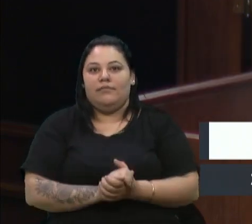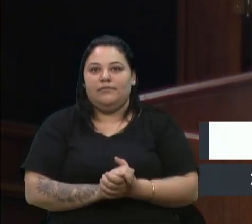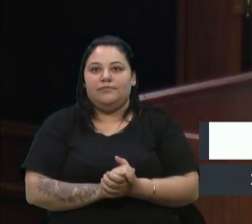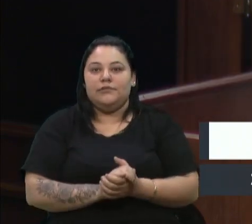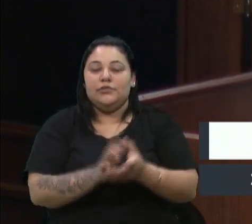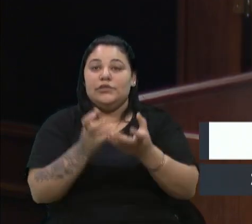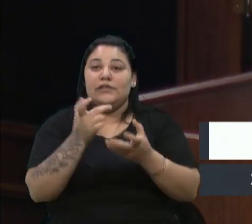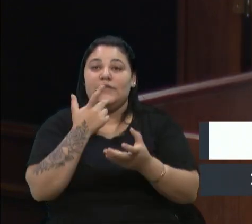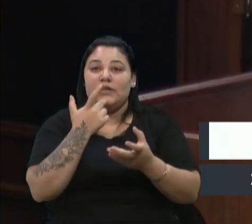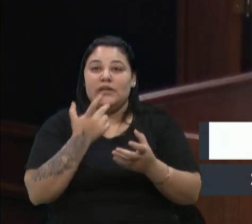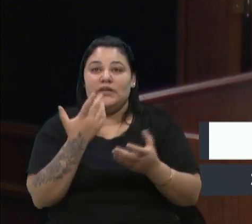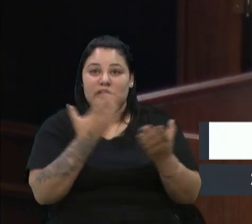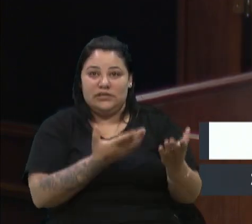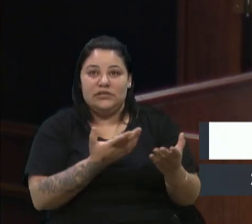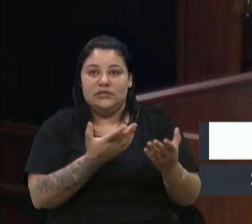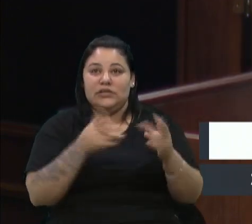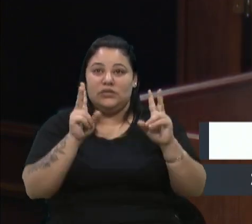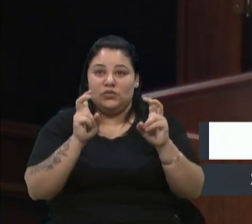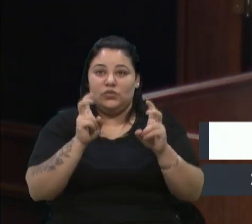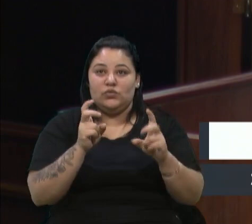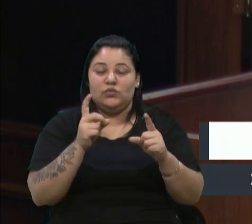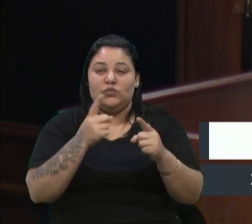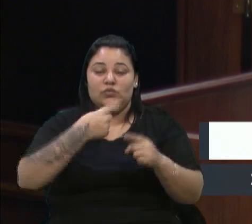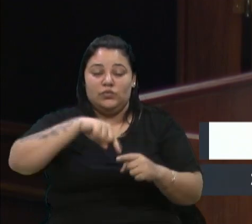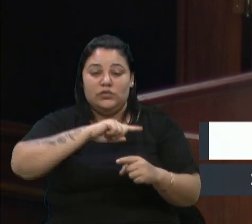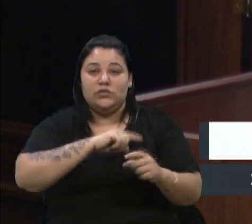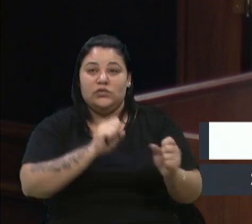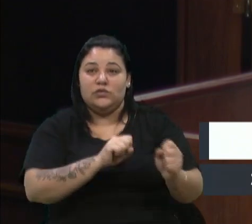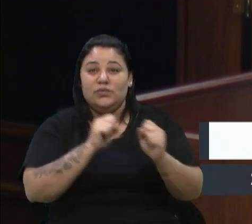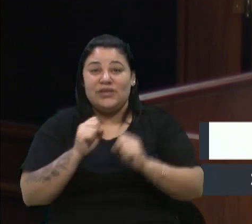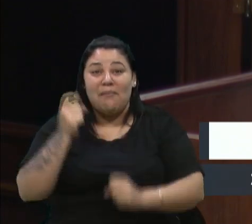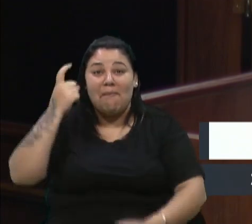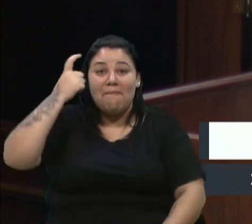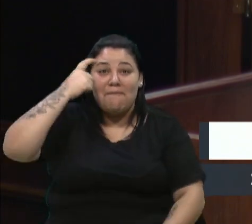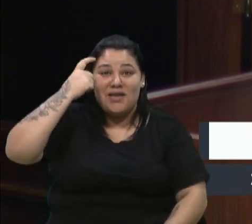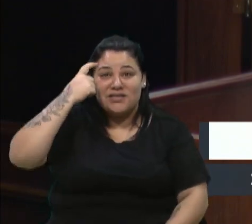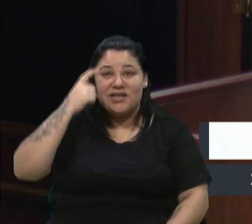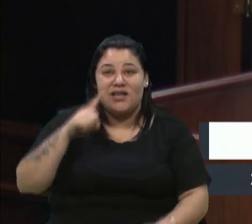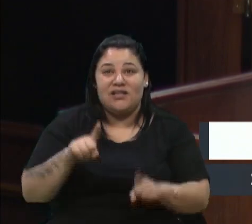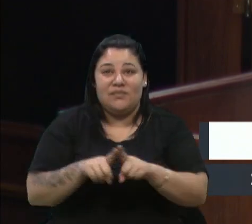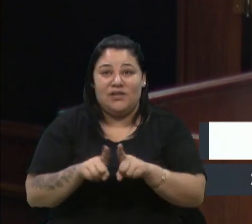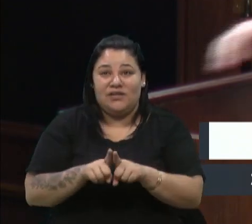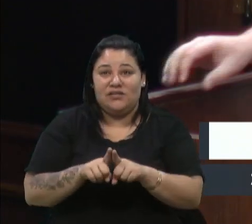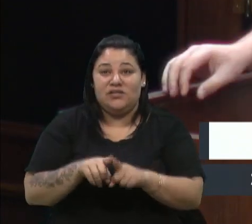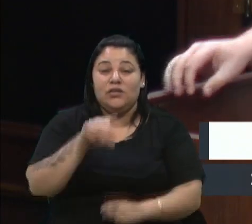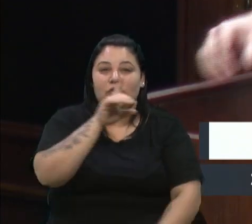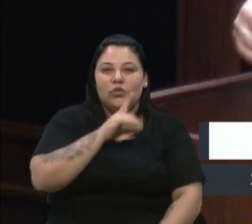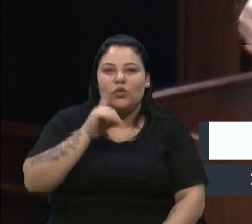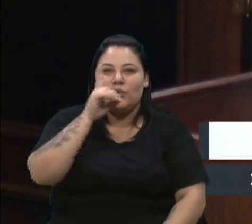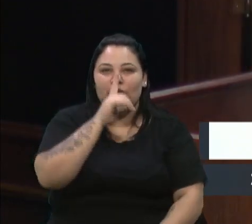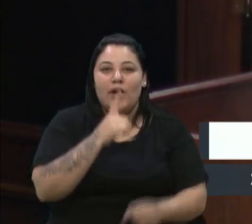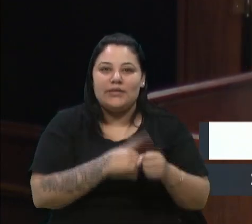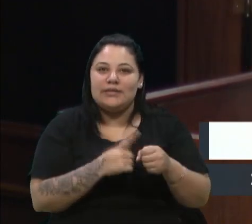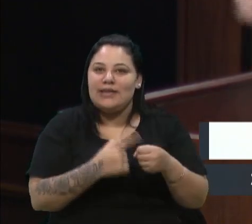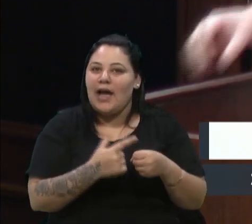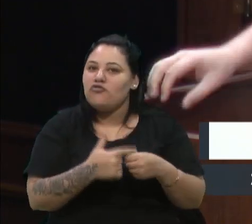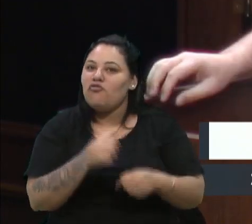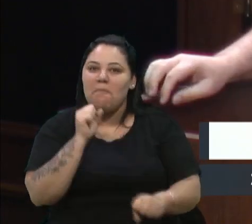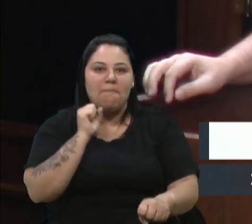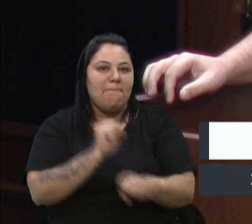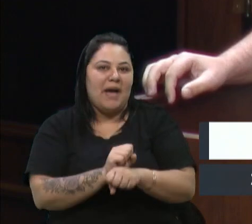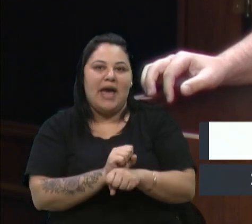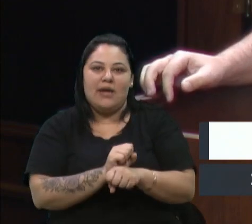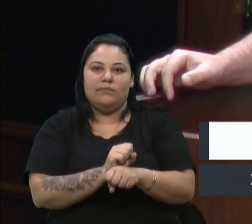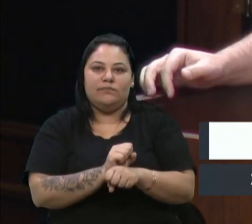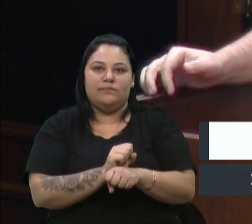tema para cá, para a gente poder refletir, e domingo a cidade vai parar por um bom tempo nas